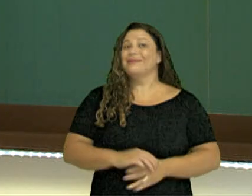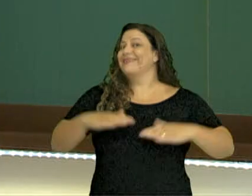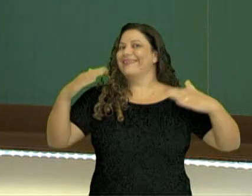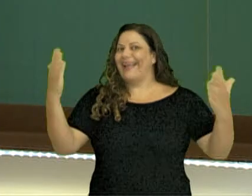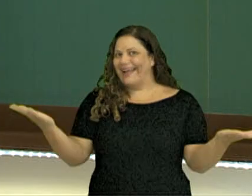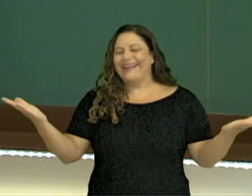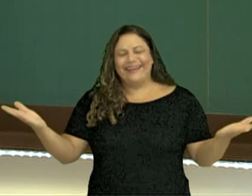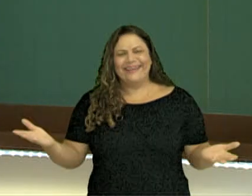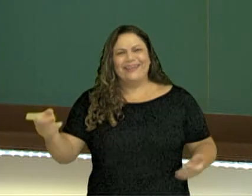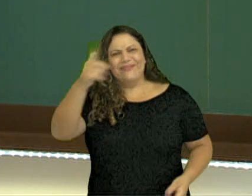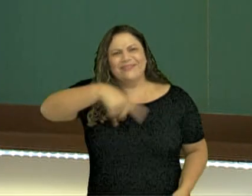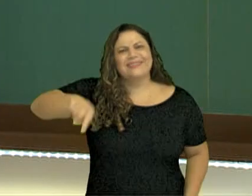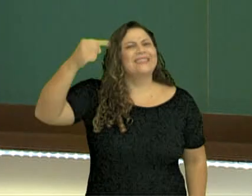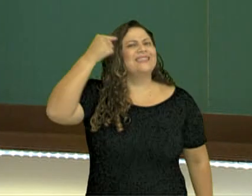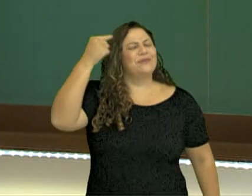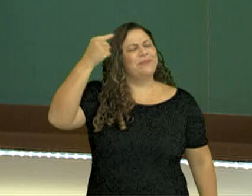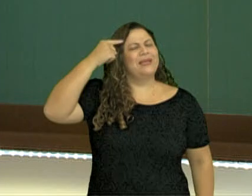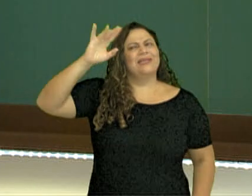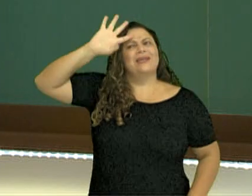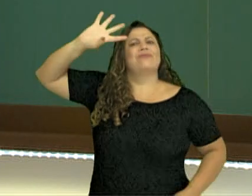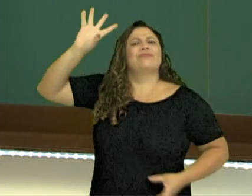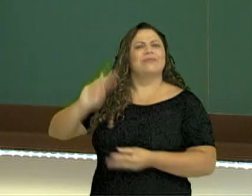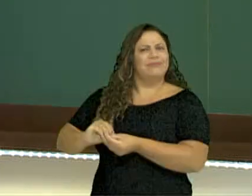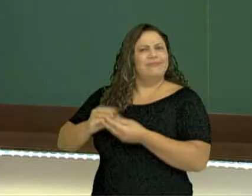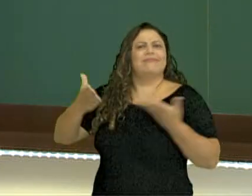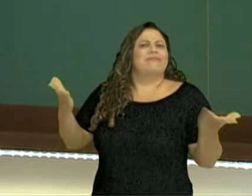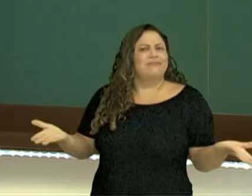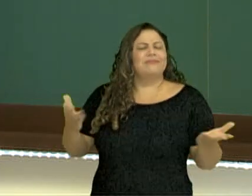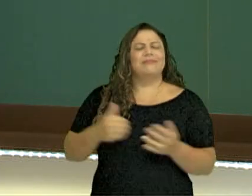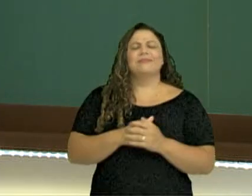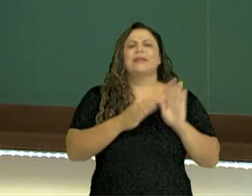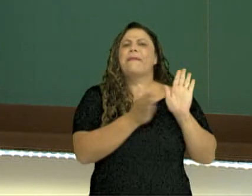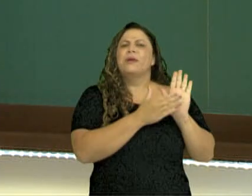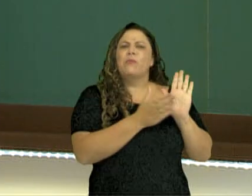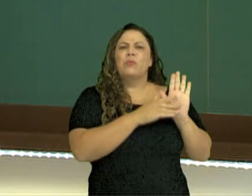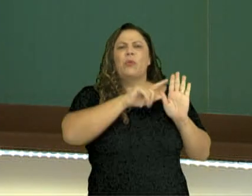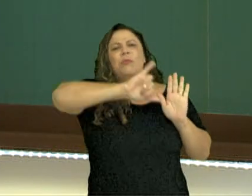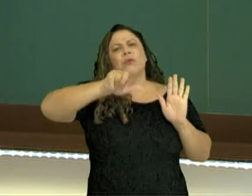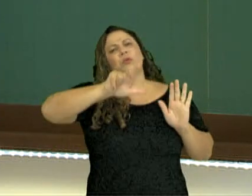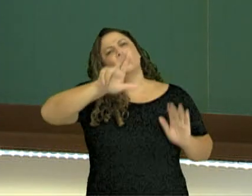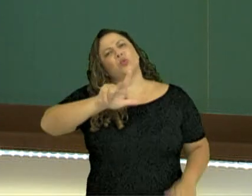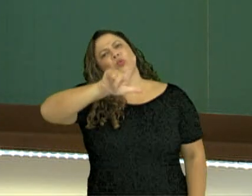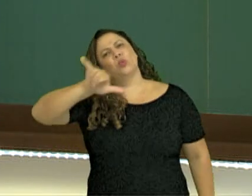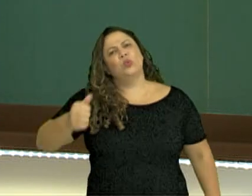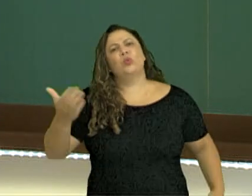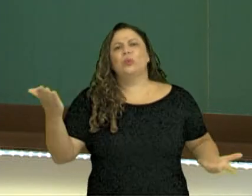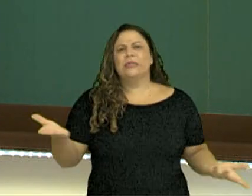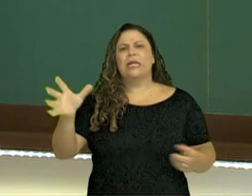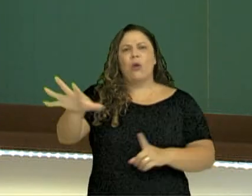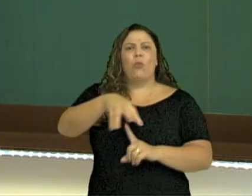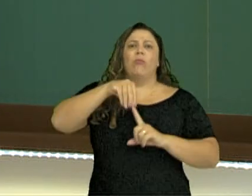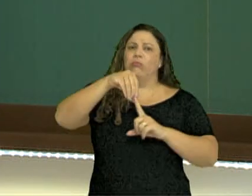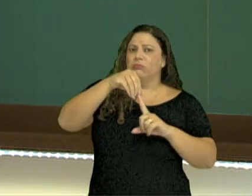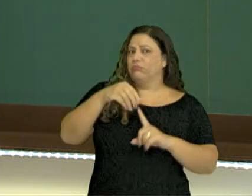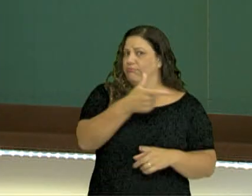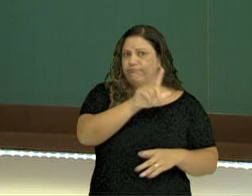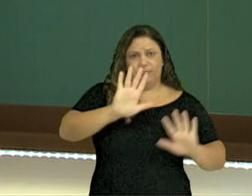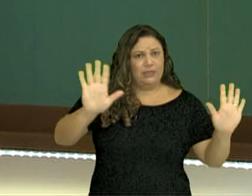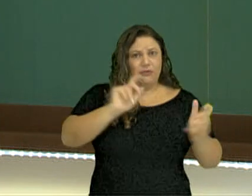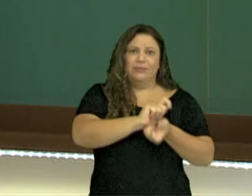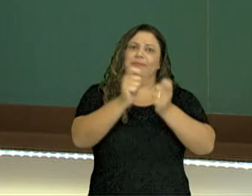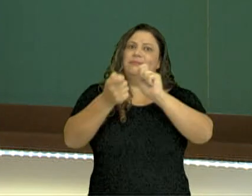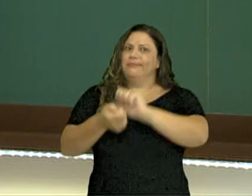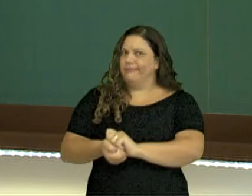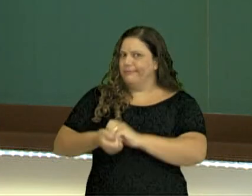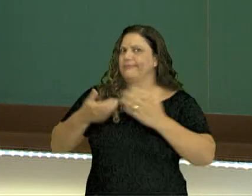E aí, galera, pensaram numa solução para a gente propor para a Júlia? Obviamente não tem uma solução única, você tem que se adaptar